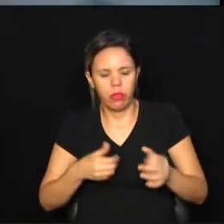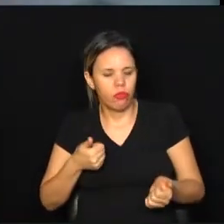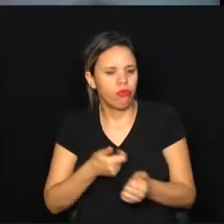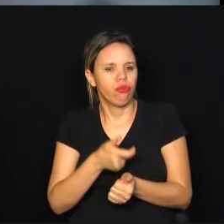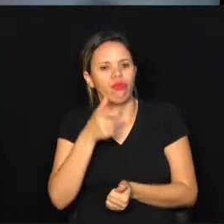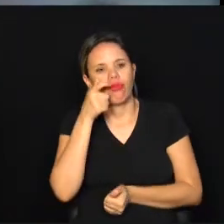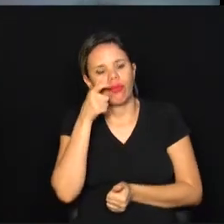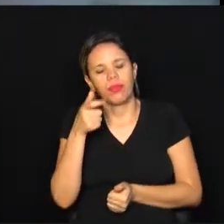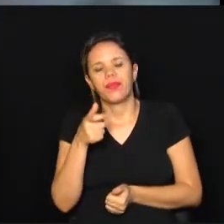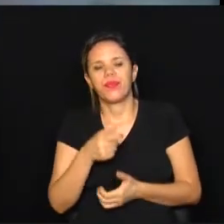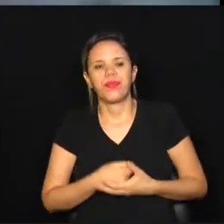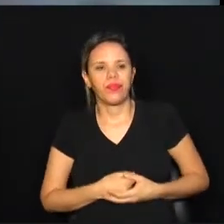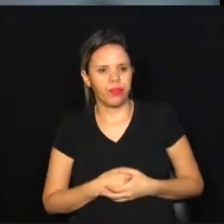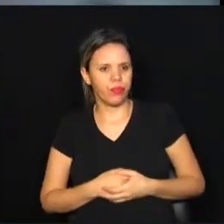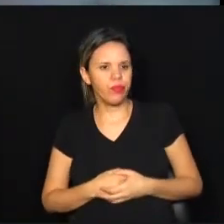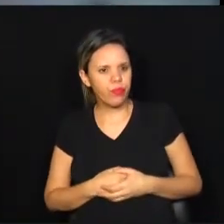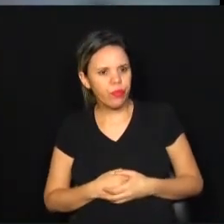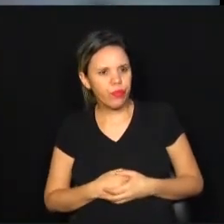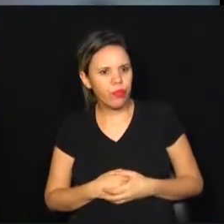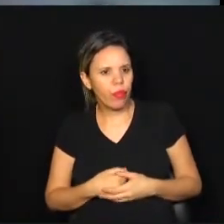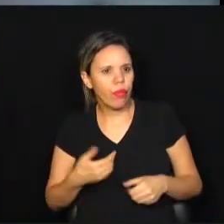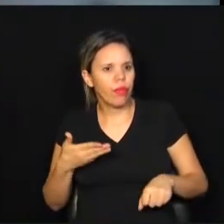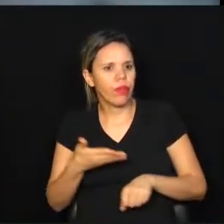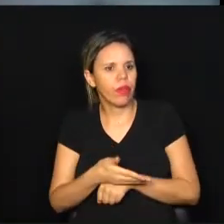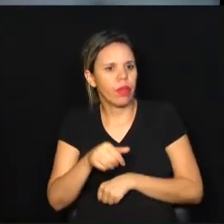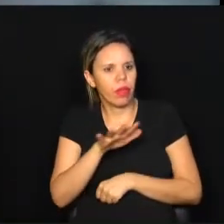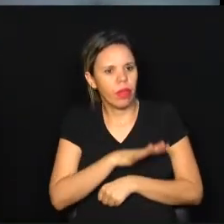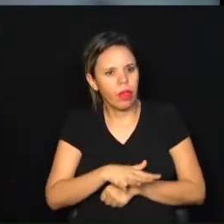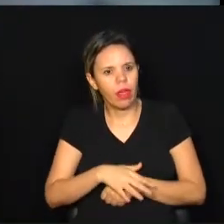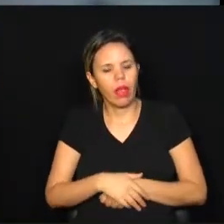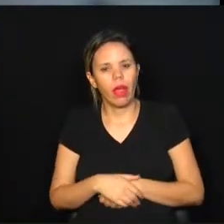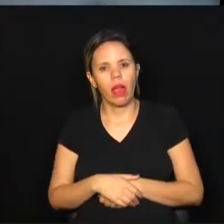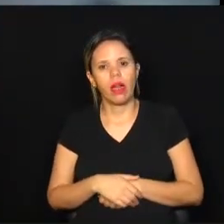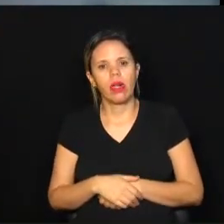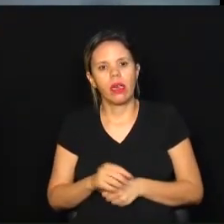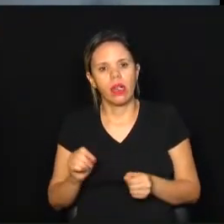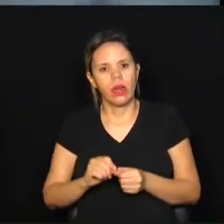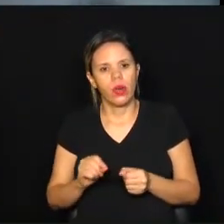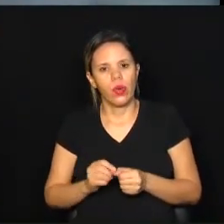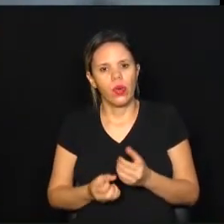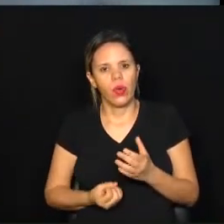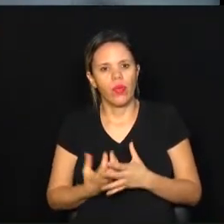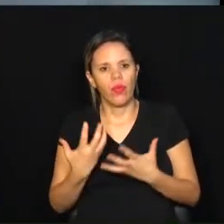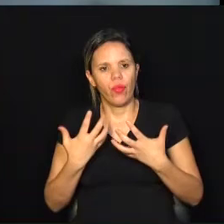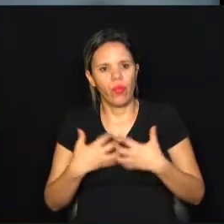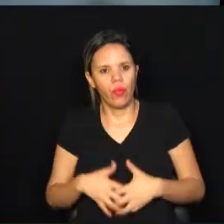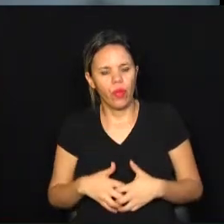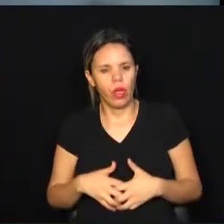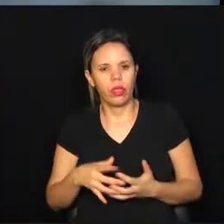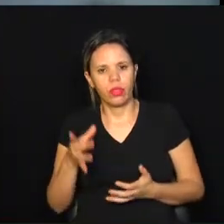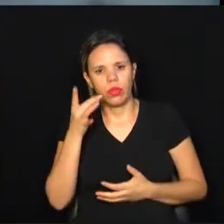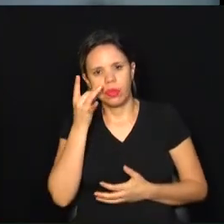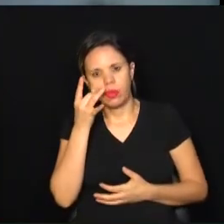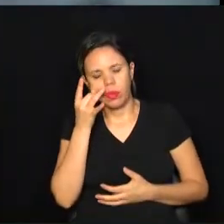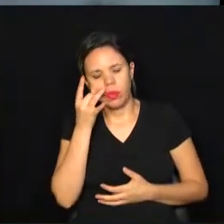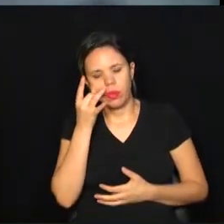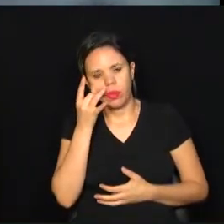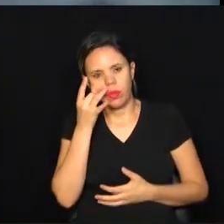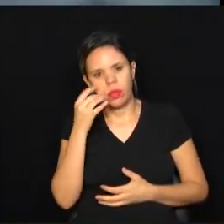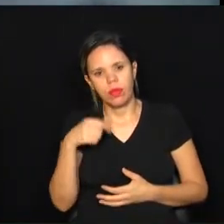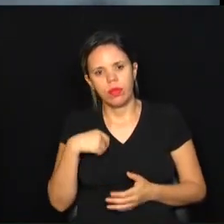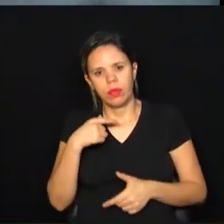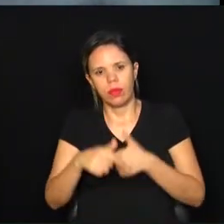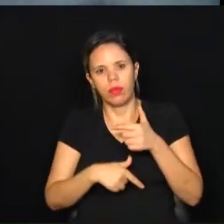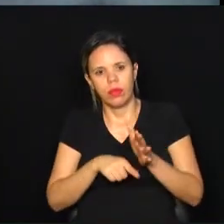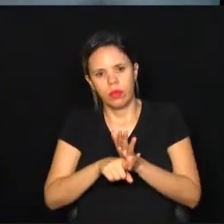acompanhei ali uma parte dessa participação, né? Porque uma parte ela foi feita com a presença da nossa consultoria, e outra parte